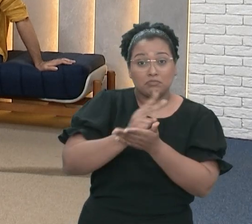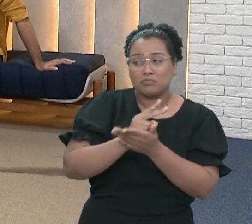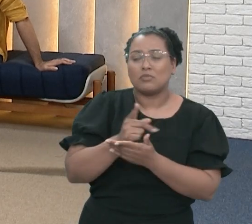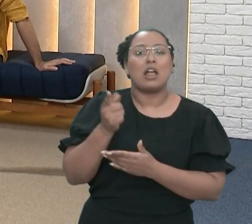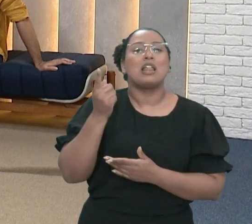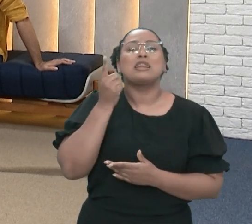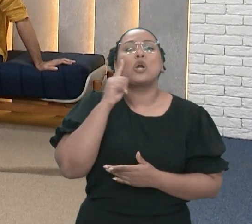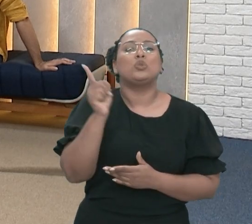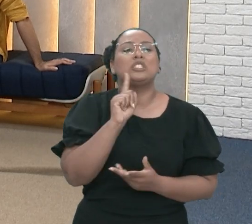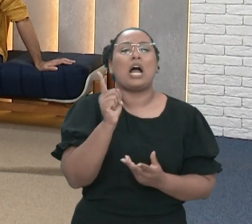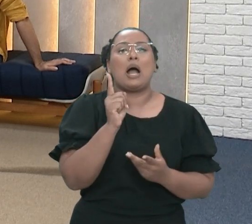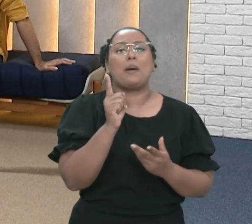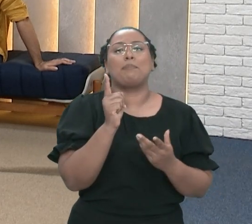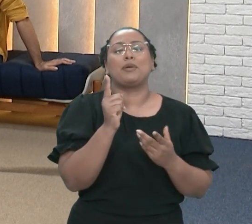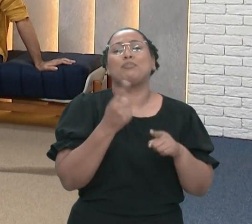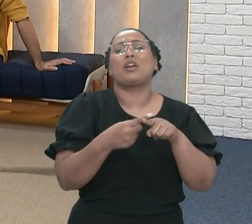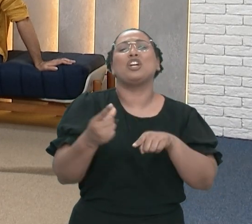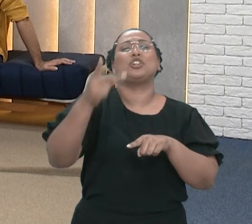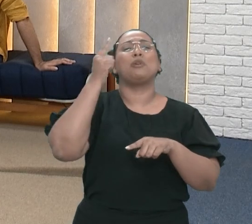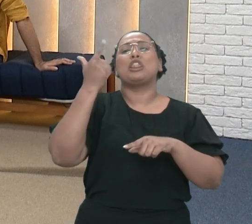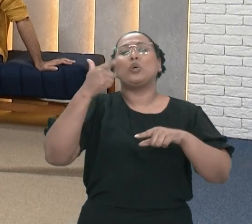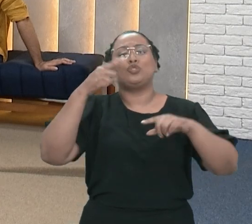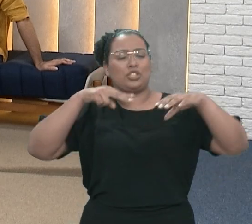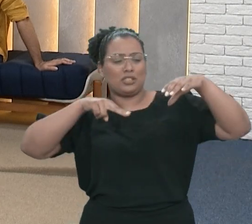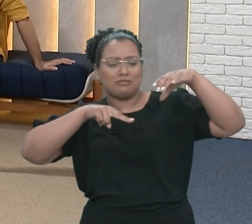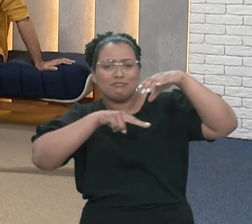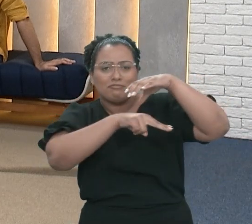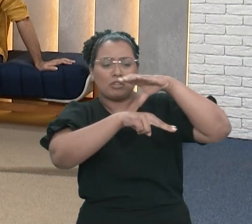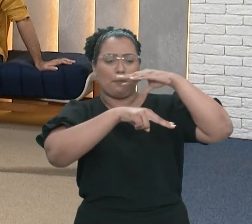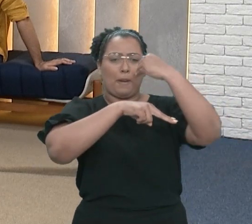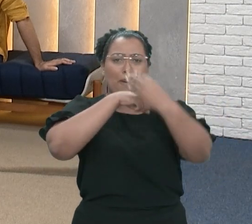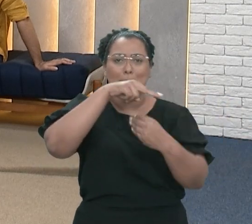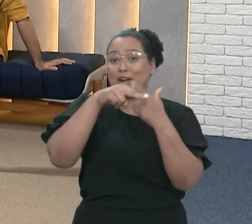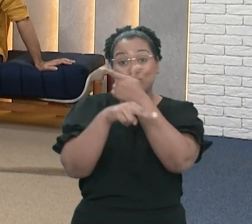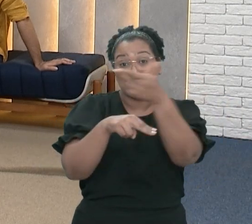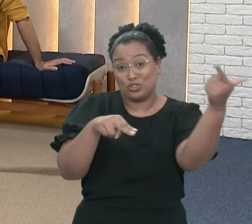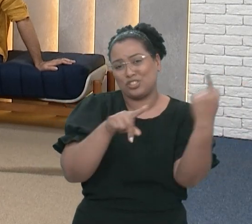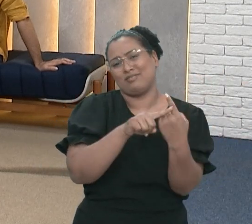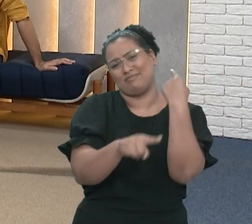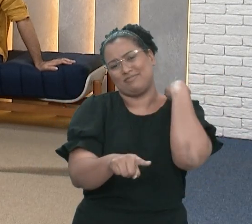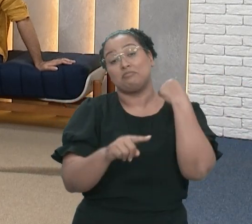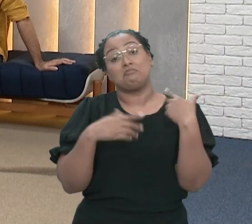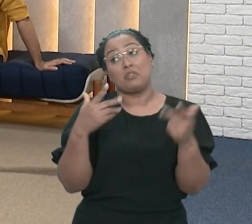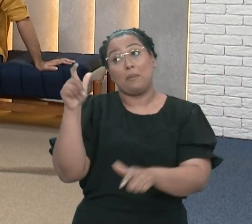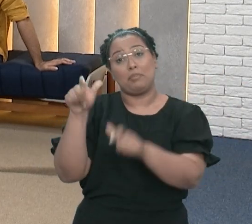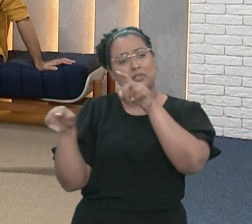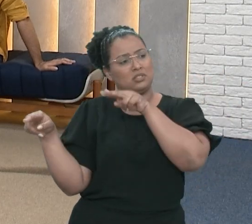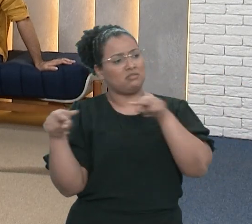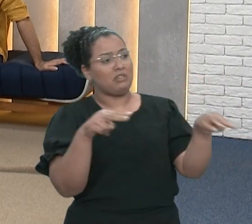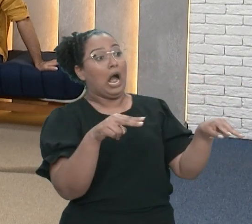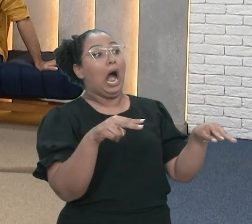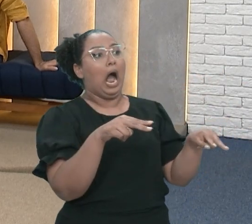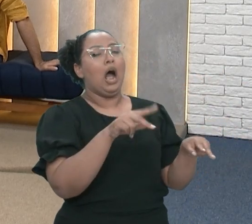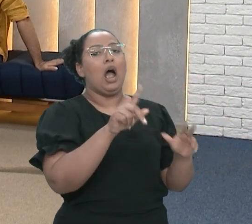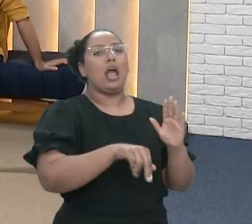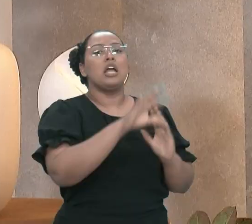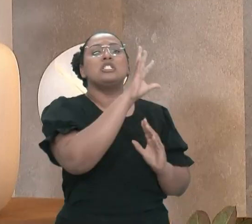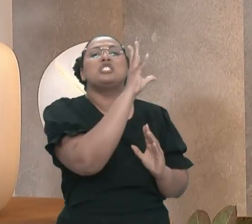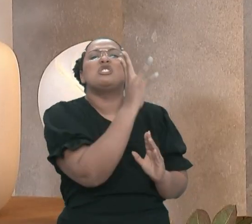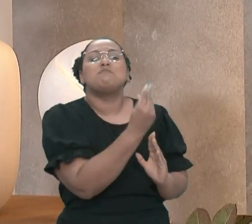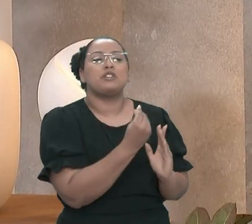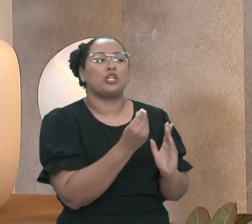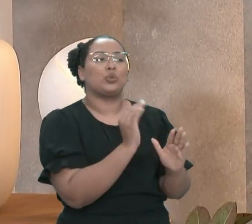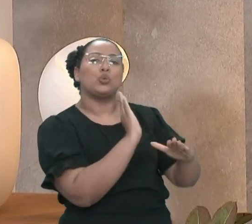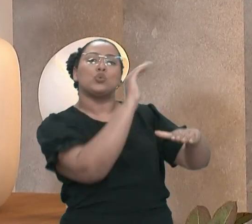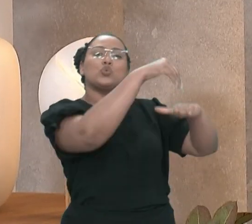de imagem, não tinha os diagnósticos como temos hoje. A epilepsia era tratada como uma doença espiritual. Né? E